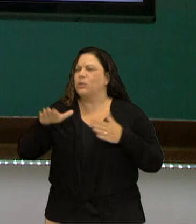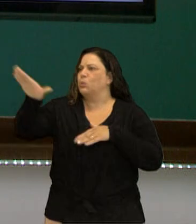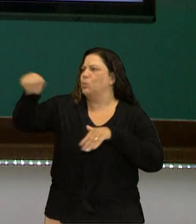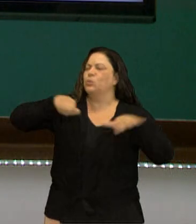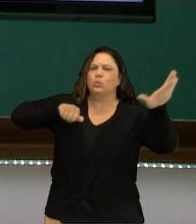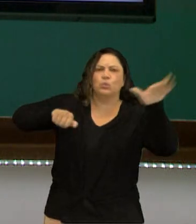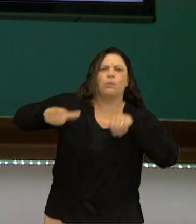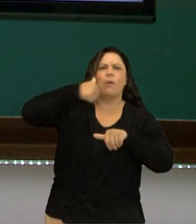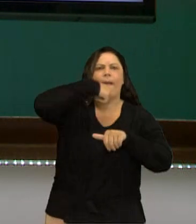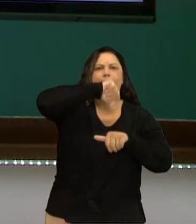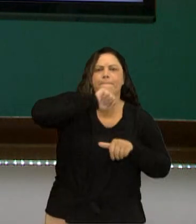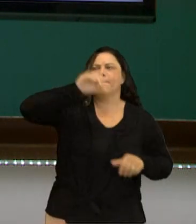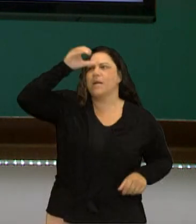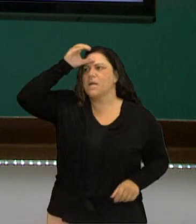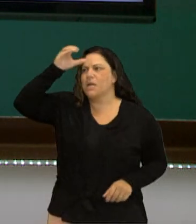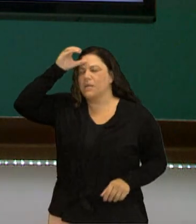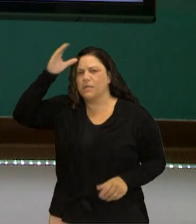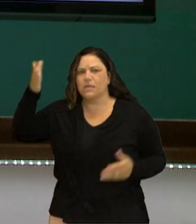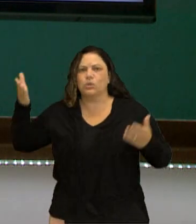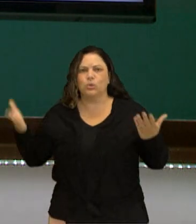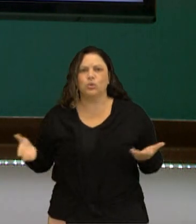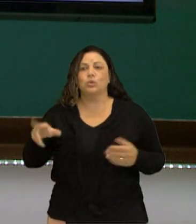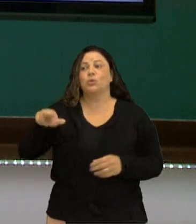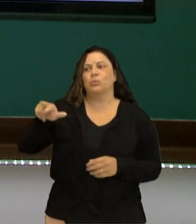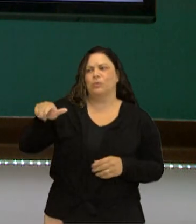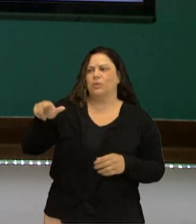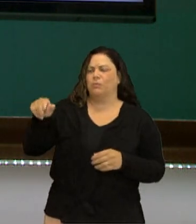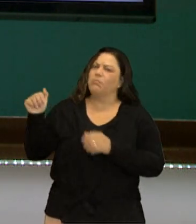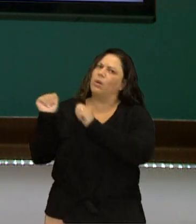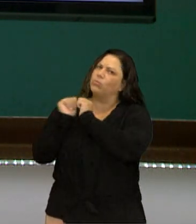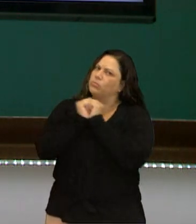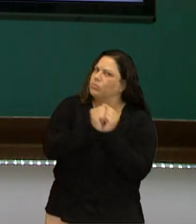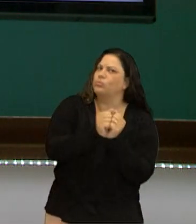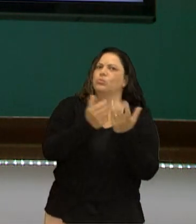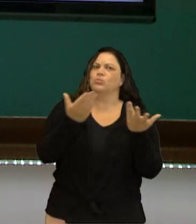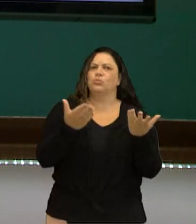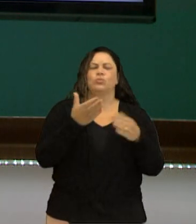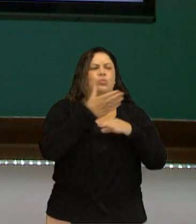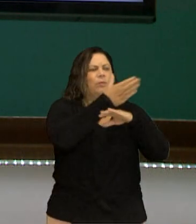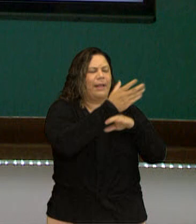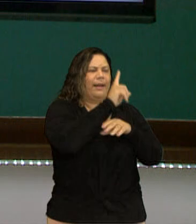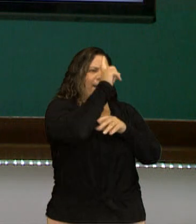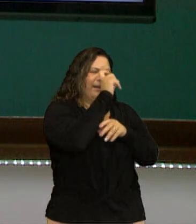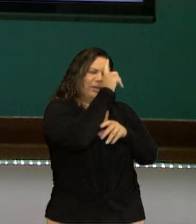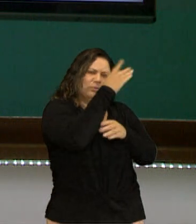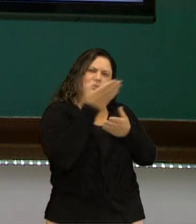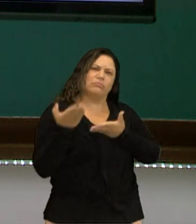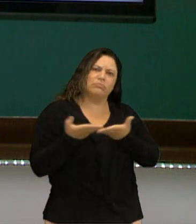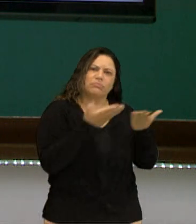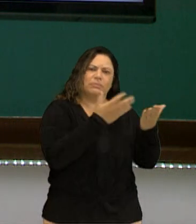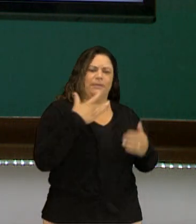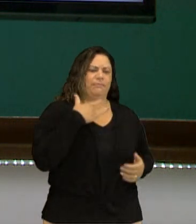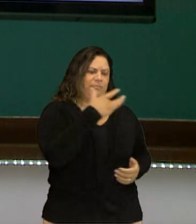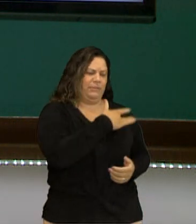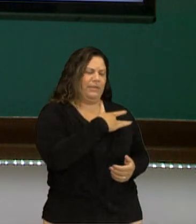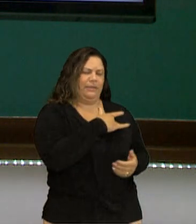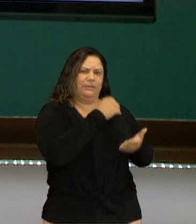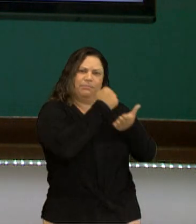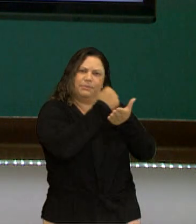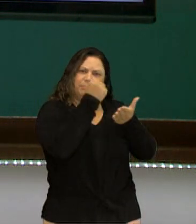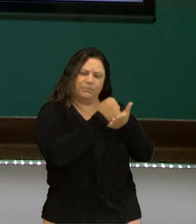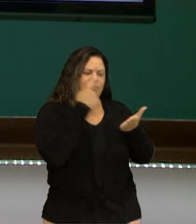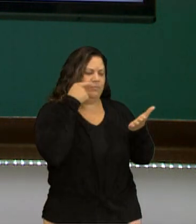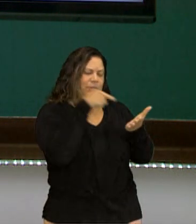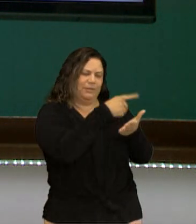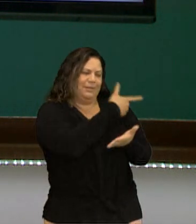o padrasto, o irmãozão que acompanha você, leva lá no postinho, acompanha a sua cartilha, o seu